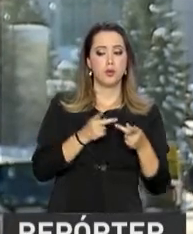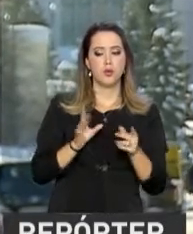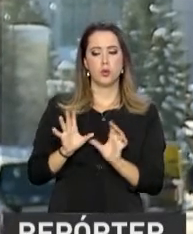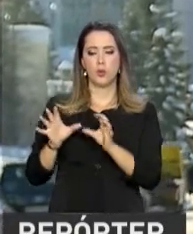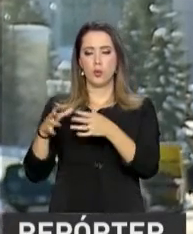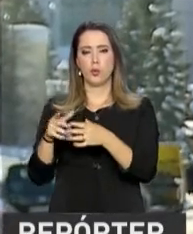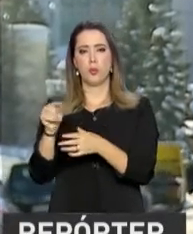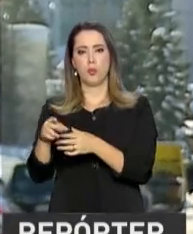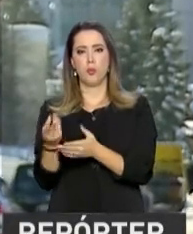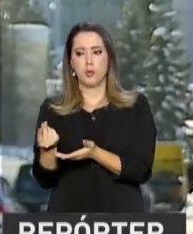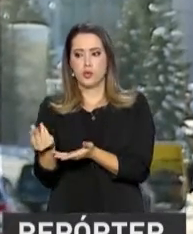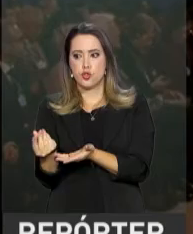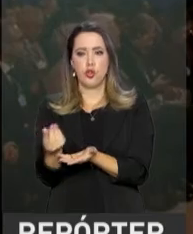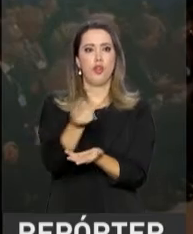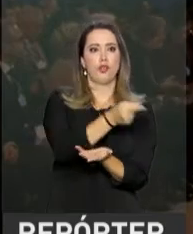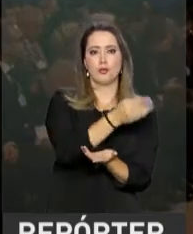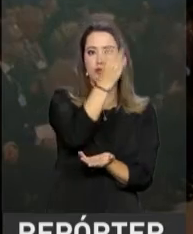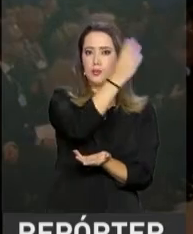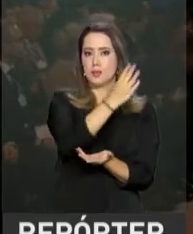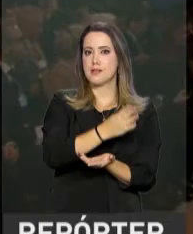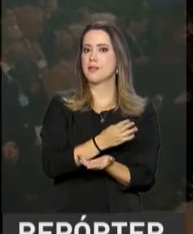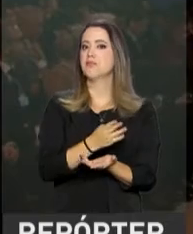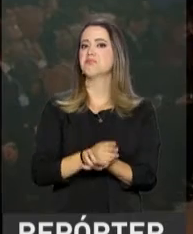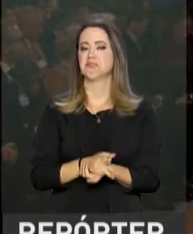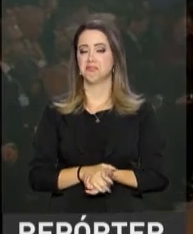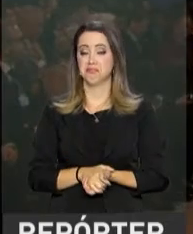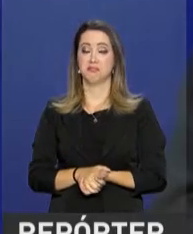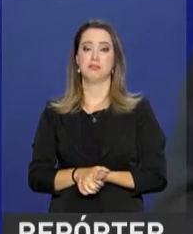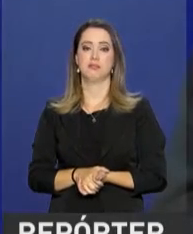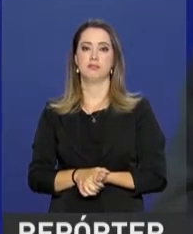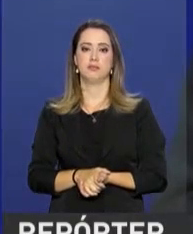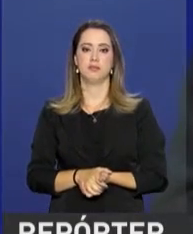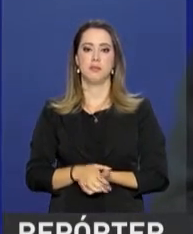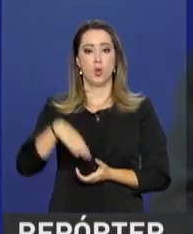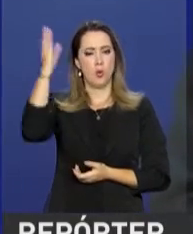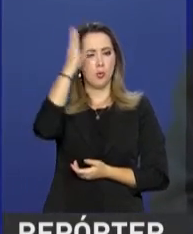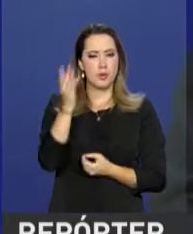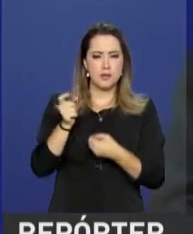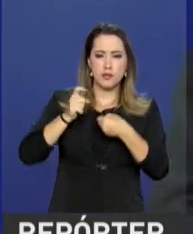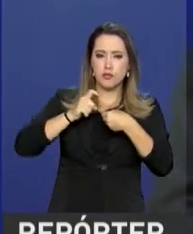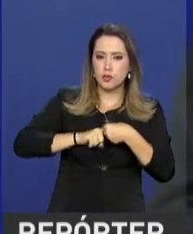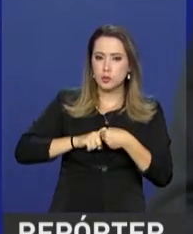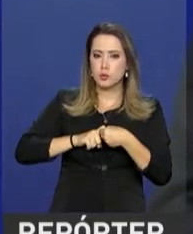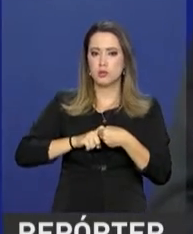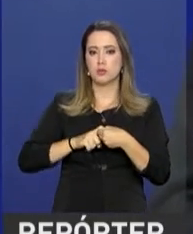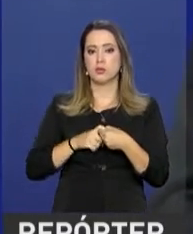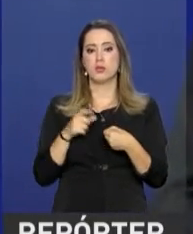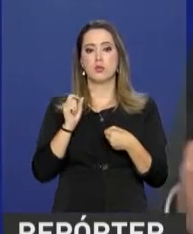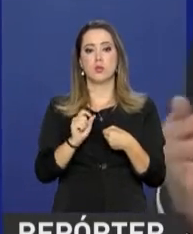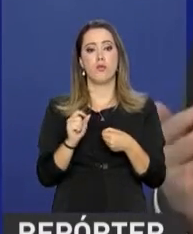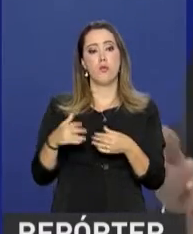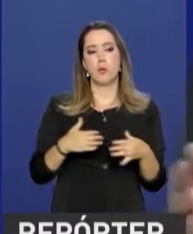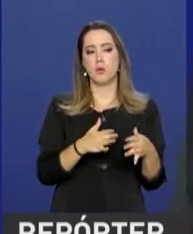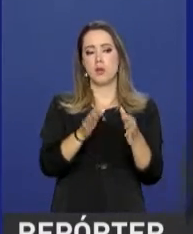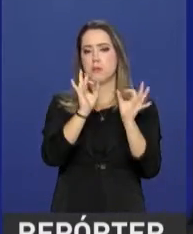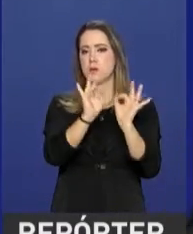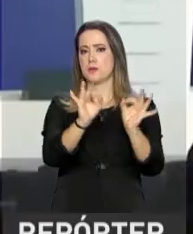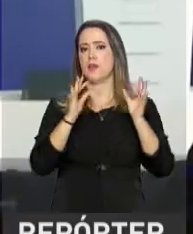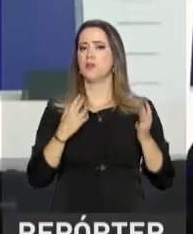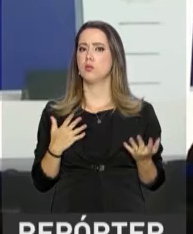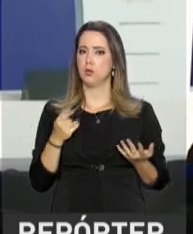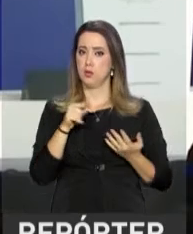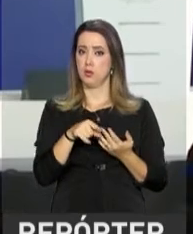a investir no brasil o brasil está de volta e o brasil que está de volta